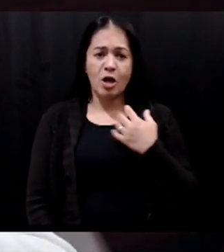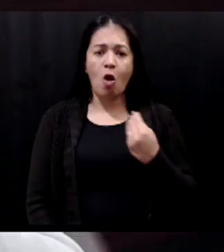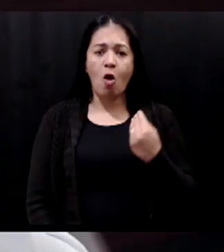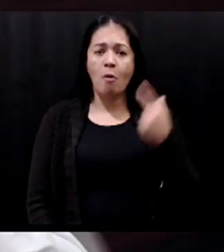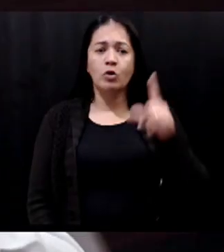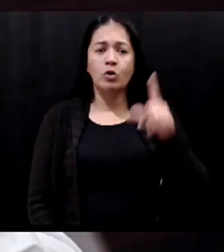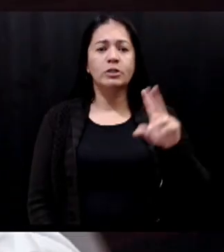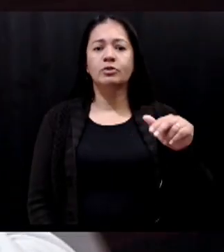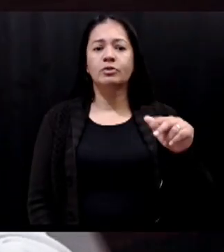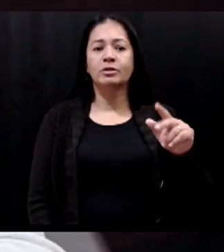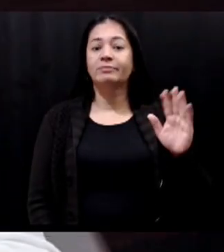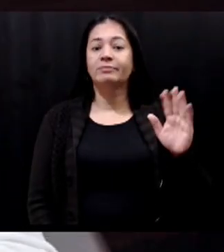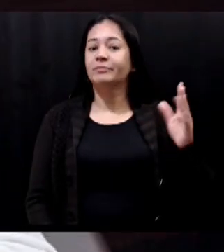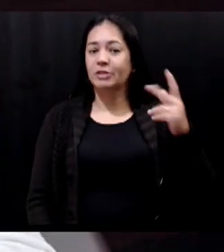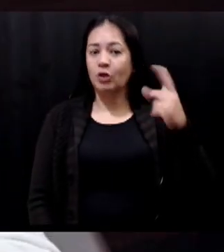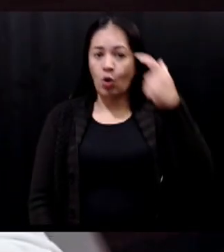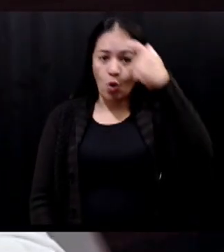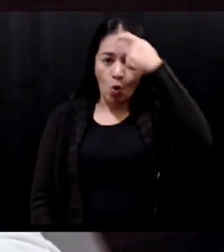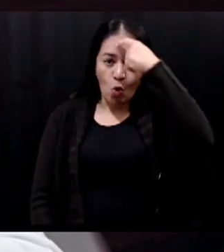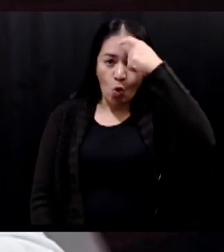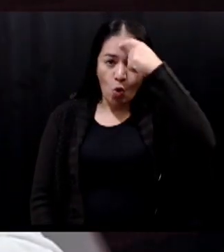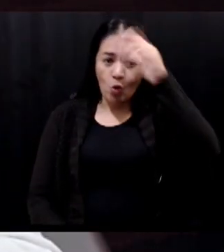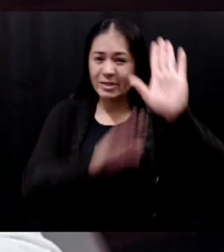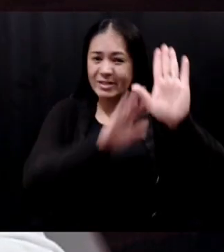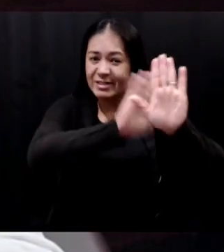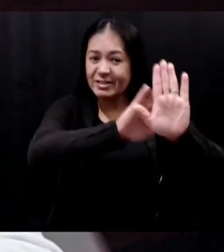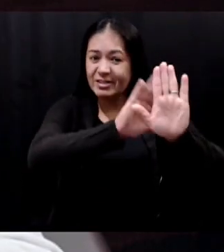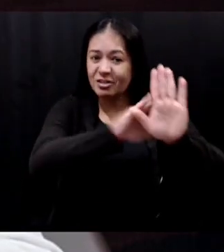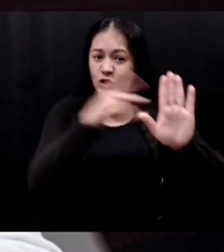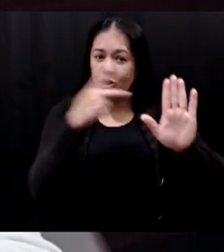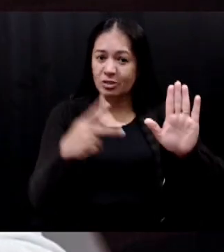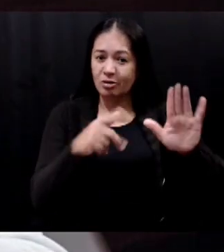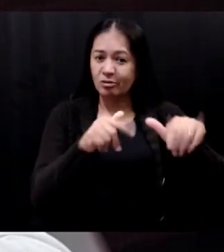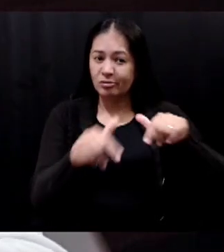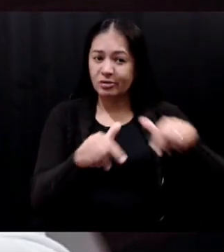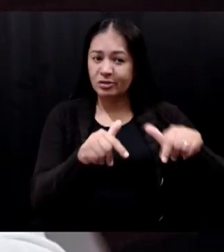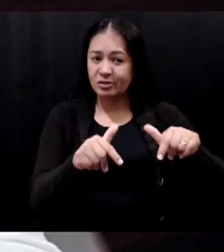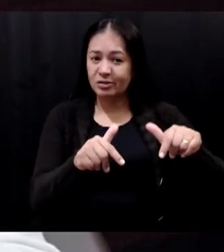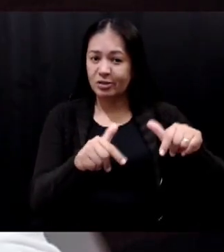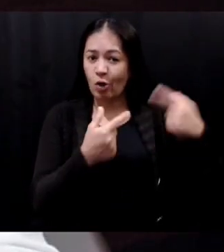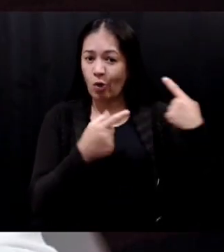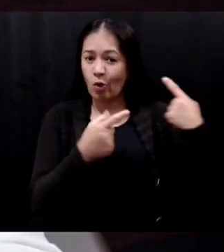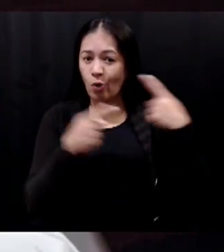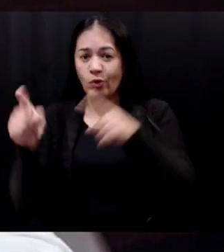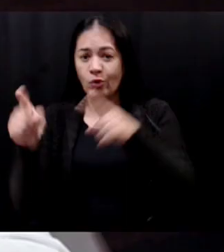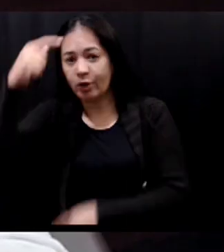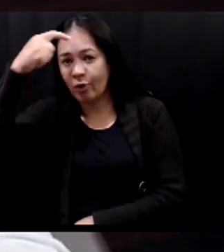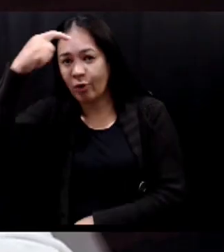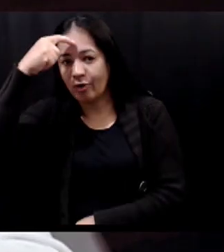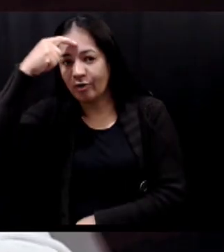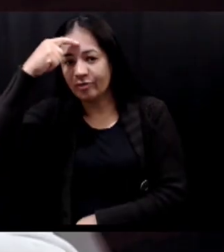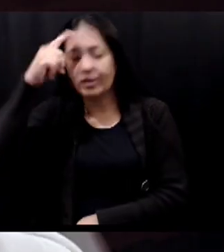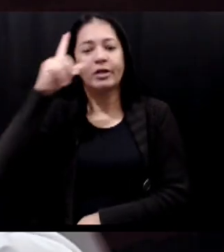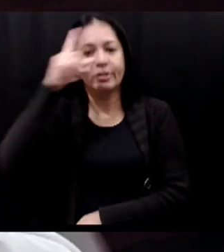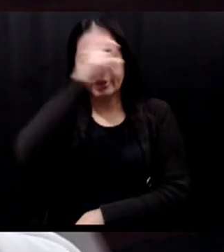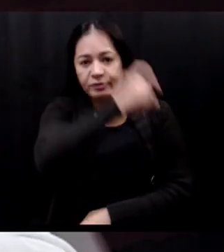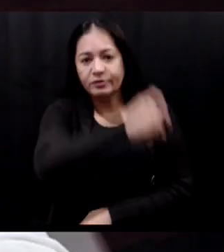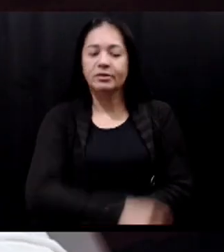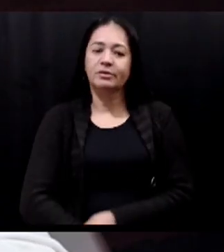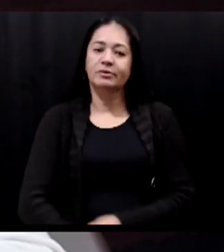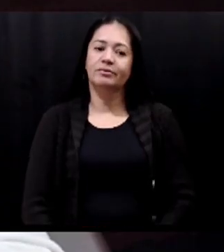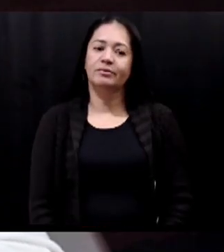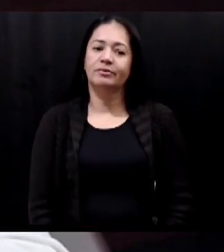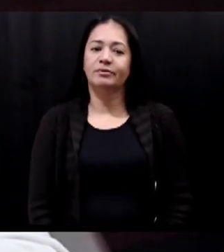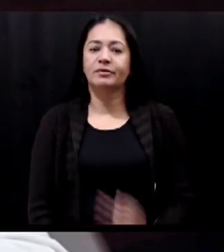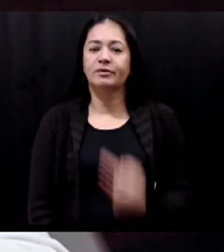teu inconsciente trabalhar contra o teu consciente, vai ser muito difícil. E eu costumo dizer